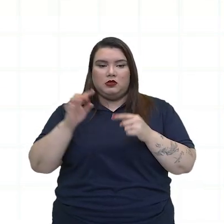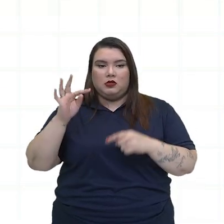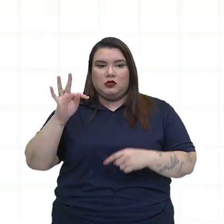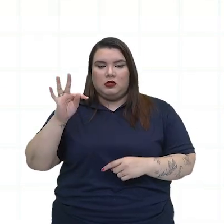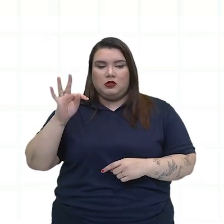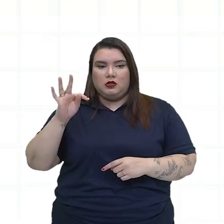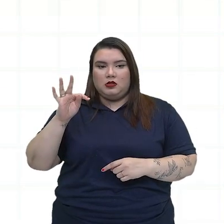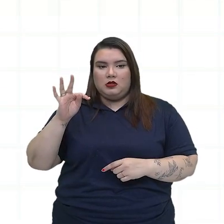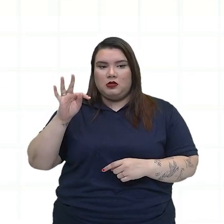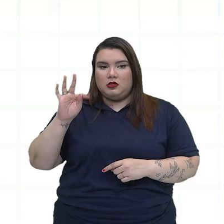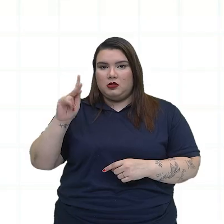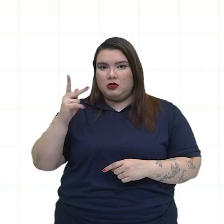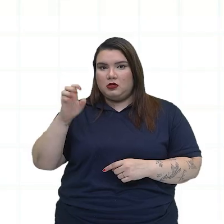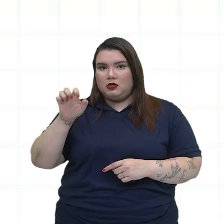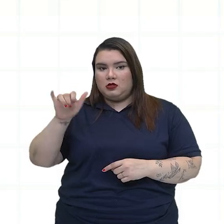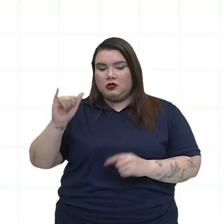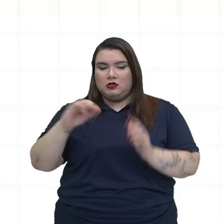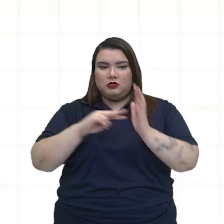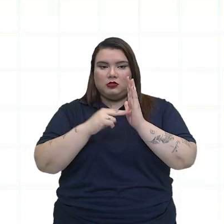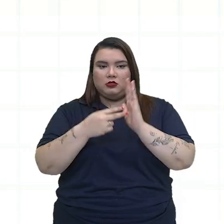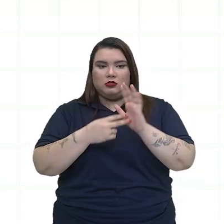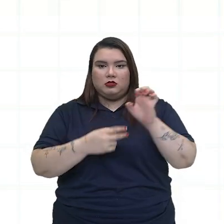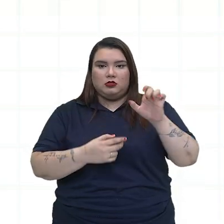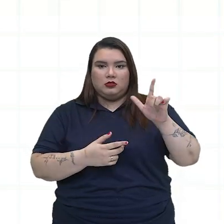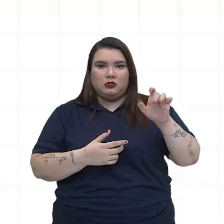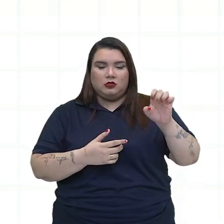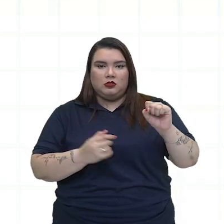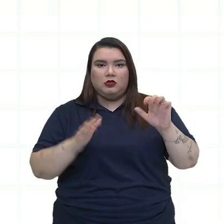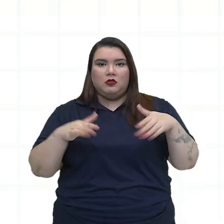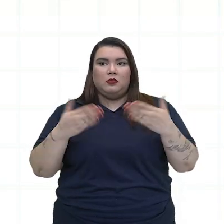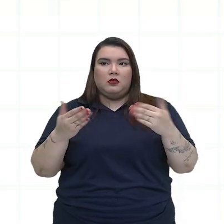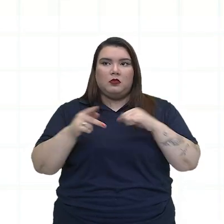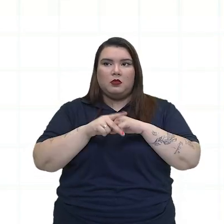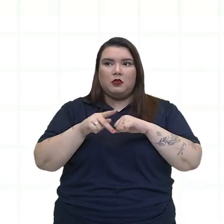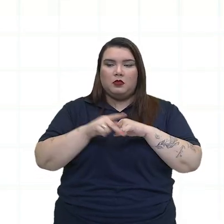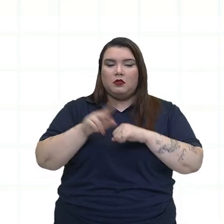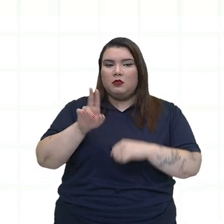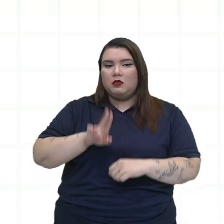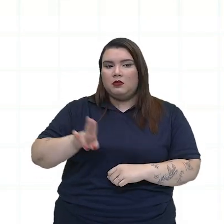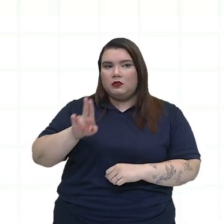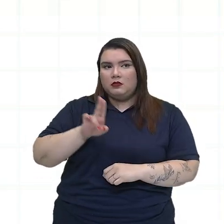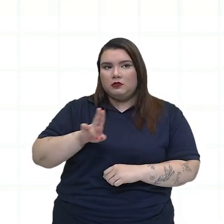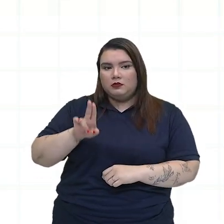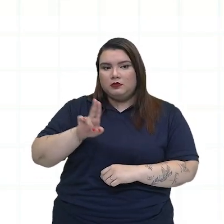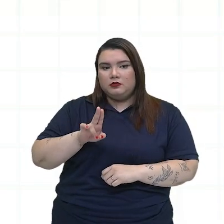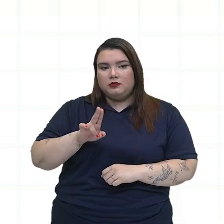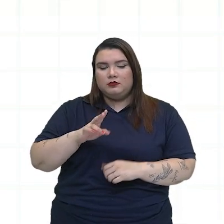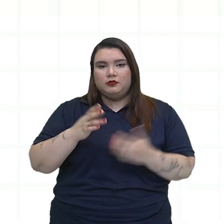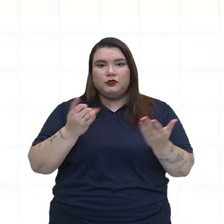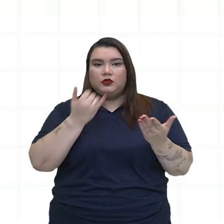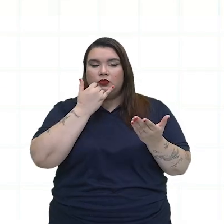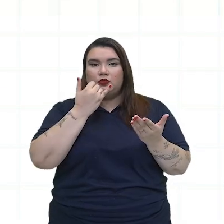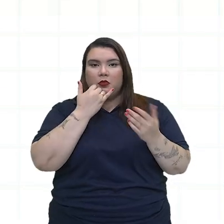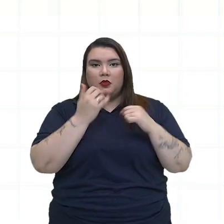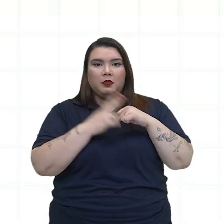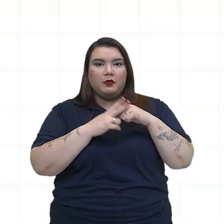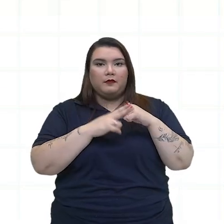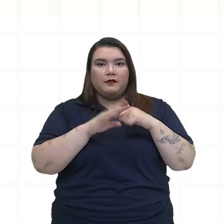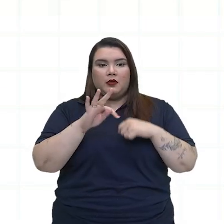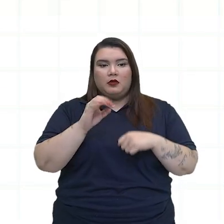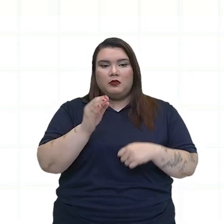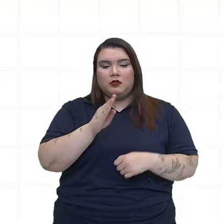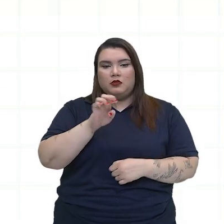eles. E qual seria, né, o pronome que eu vou utilizar? Ou o verbo to be que eu